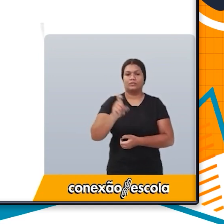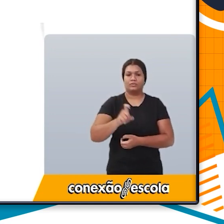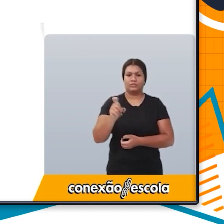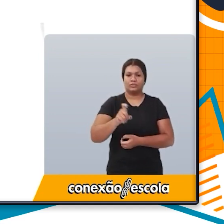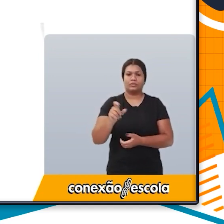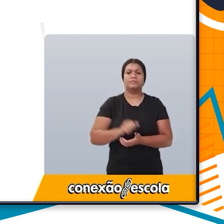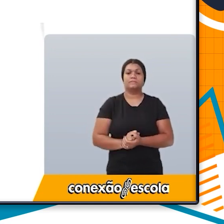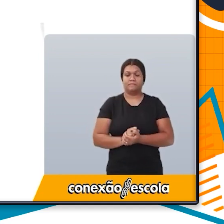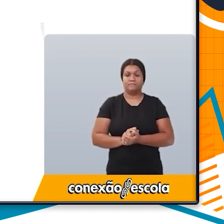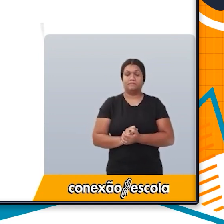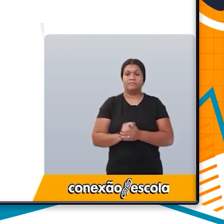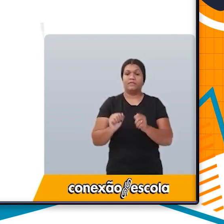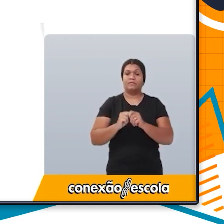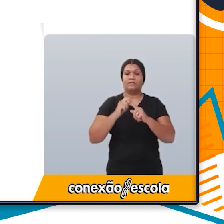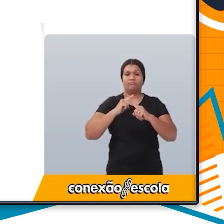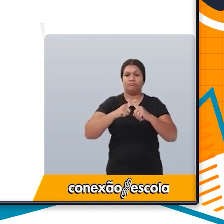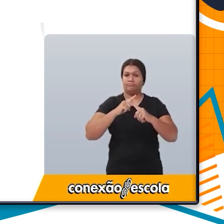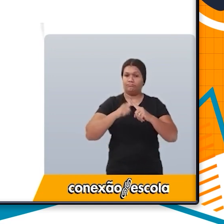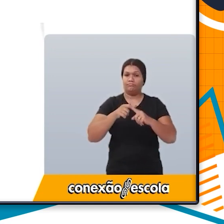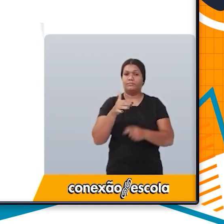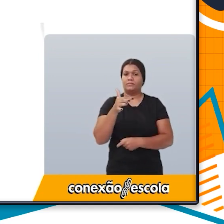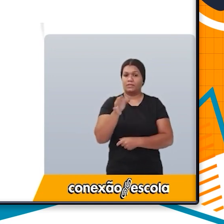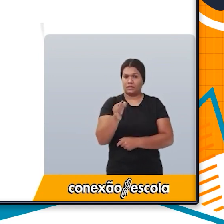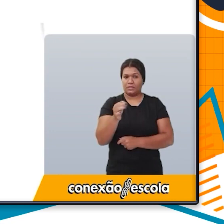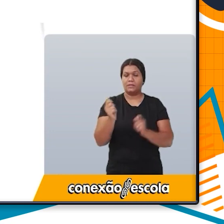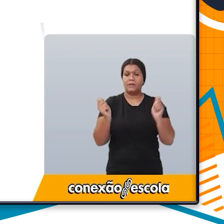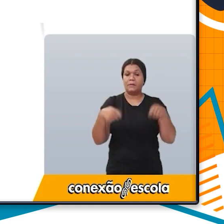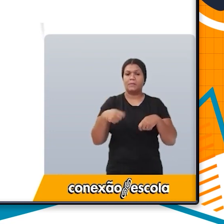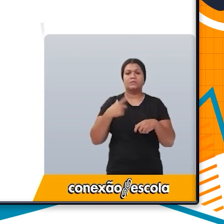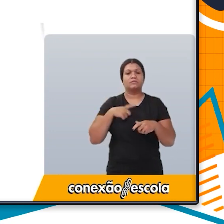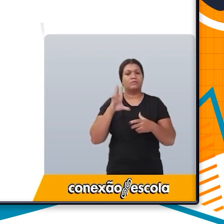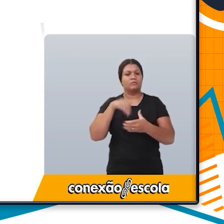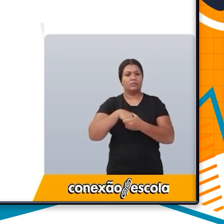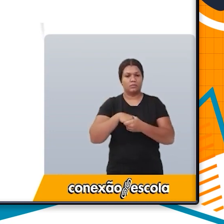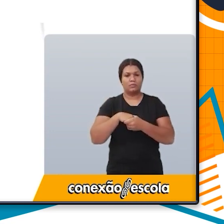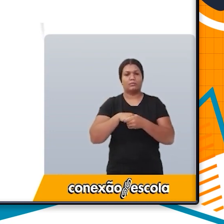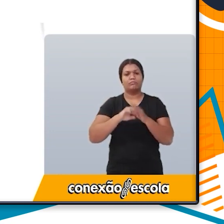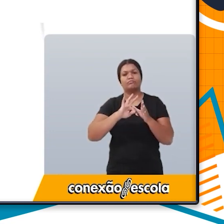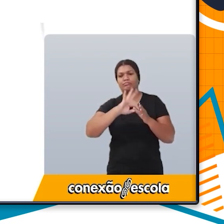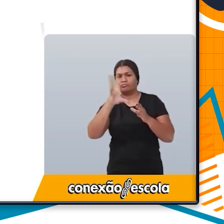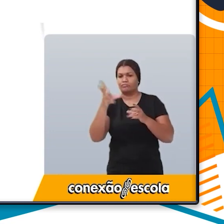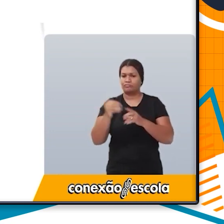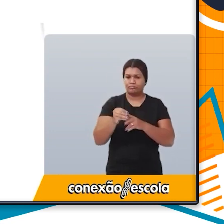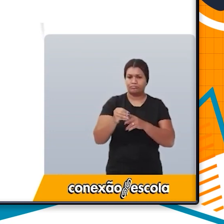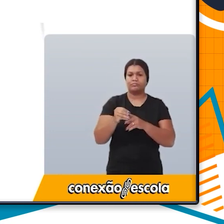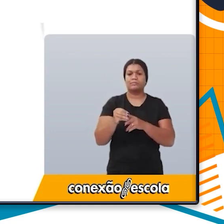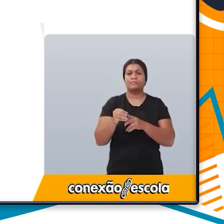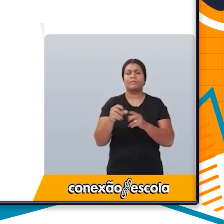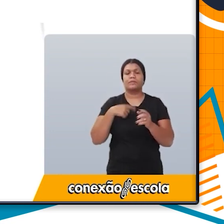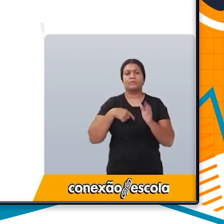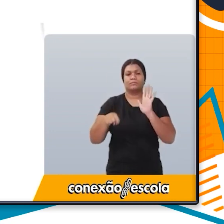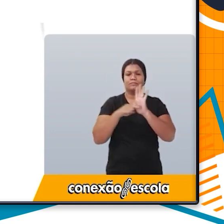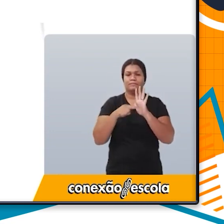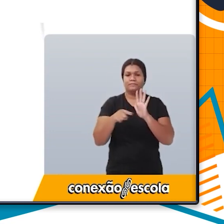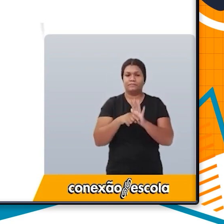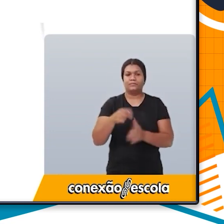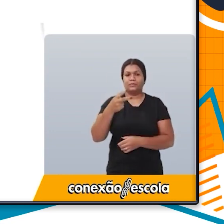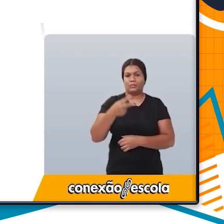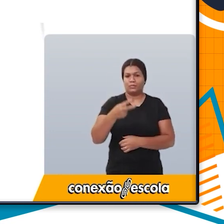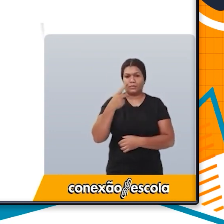multiplicamos por 10 para ter a parte inteira, Diminuindo os